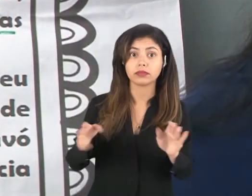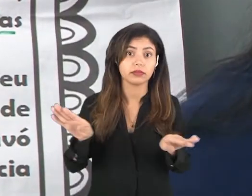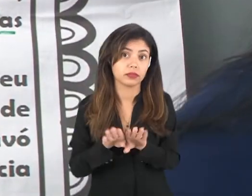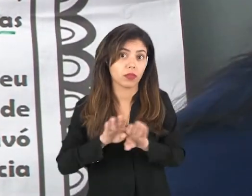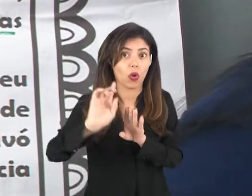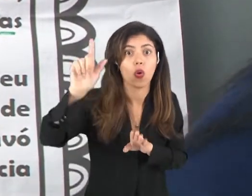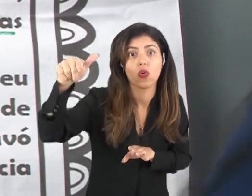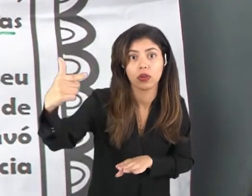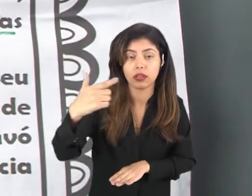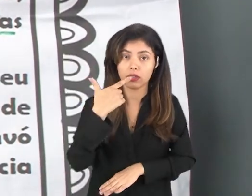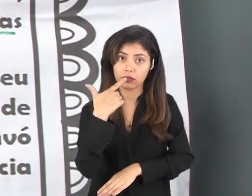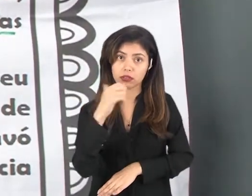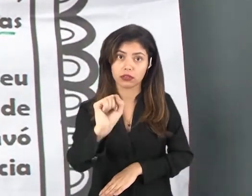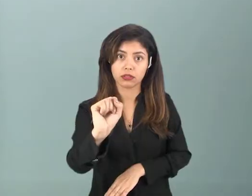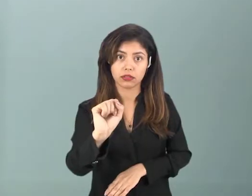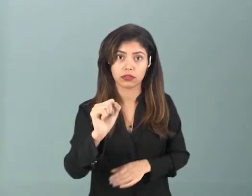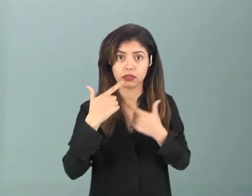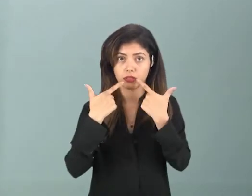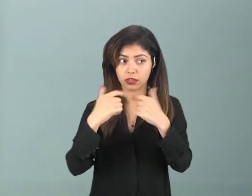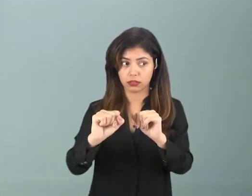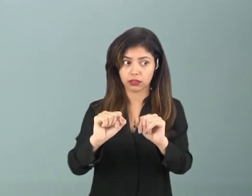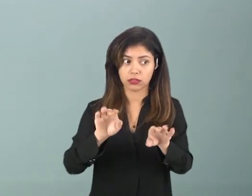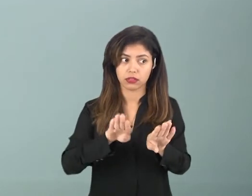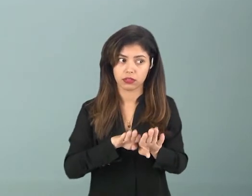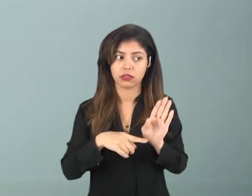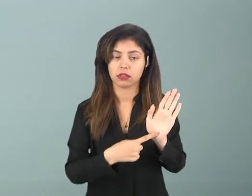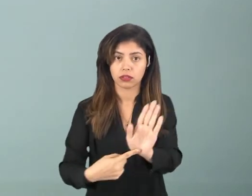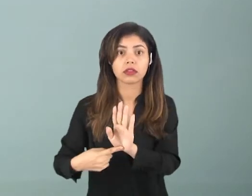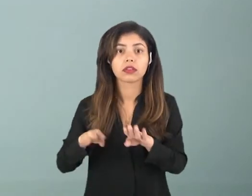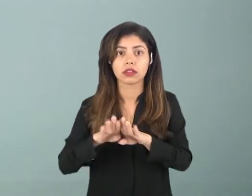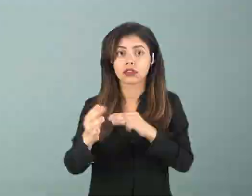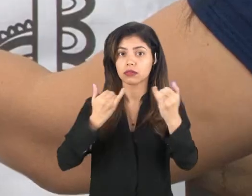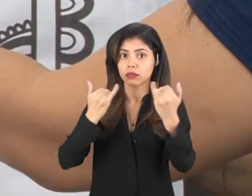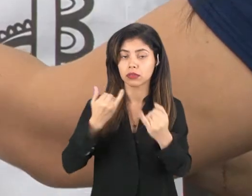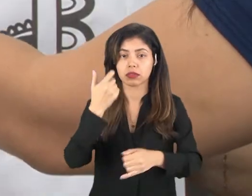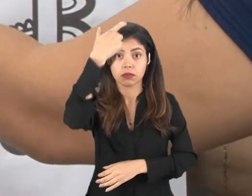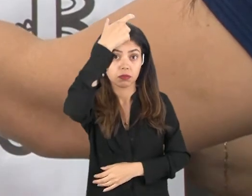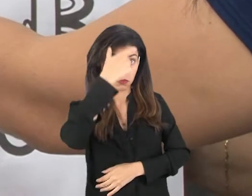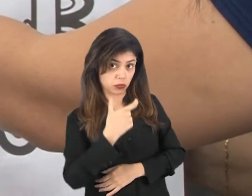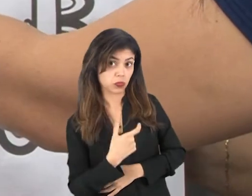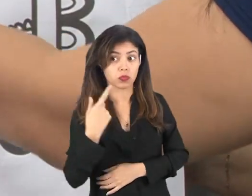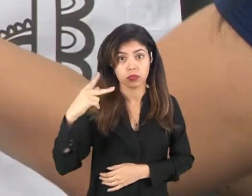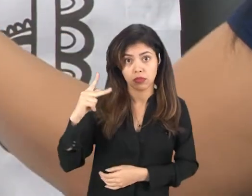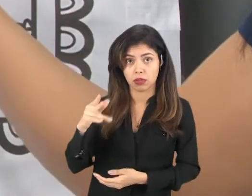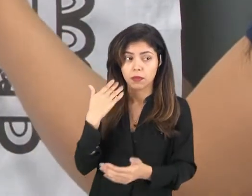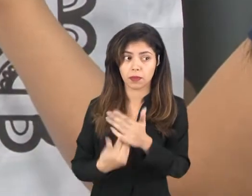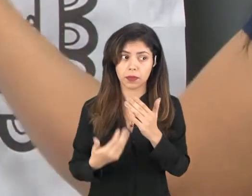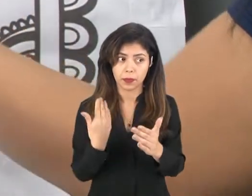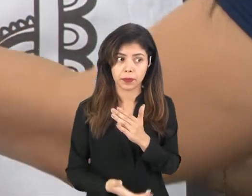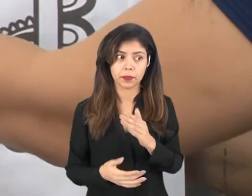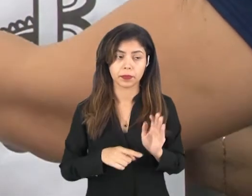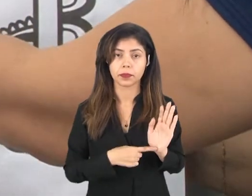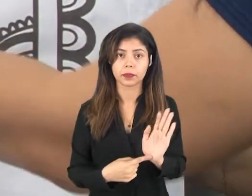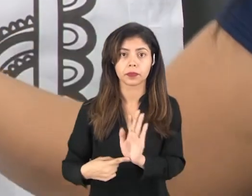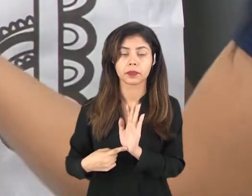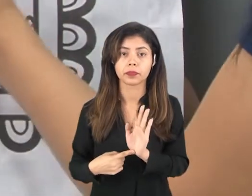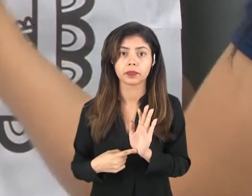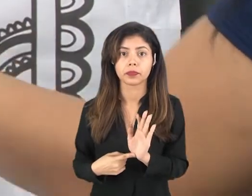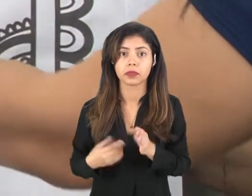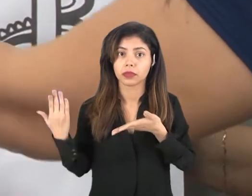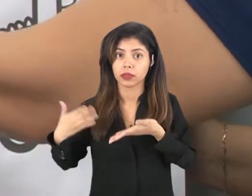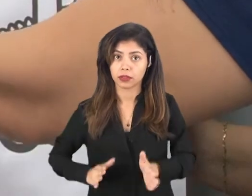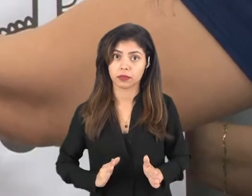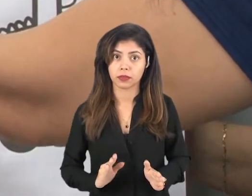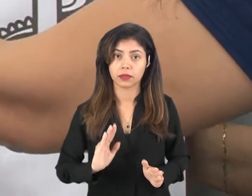para muitas línguas. E uma informação sobre a vida pessoal dela. Ela perdeu o pai pouco antes do seu nascimento